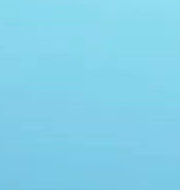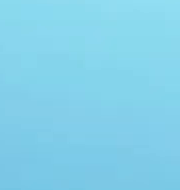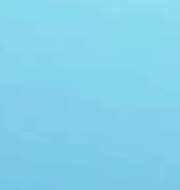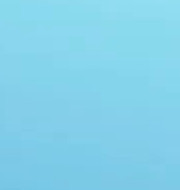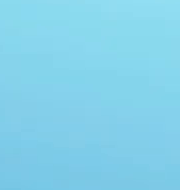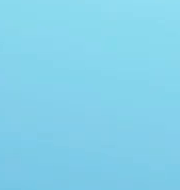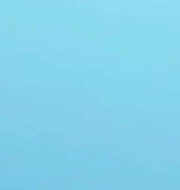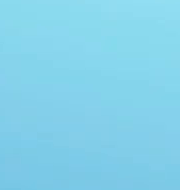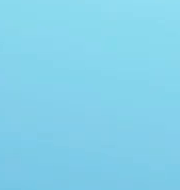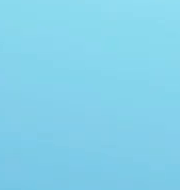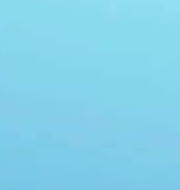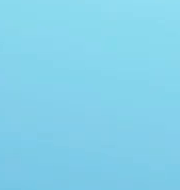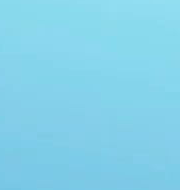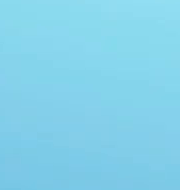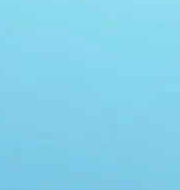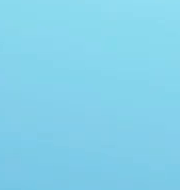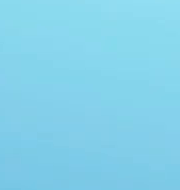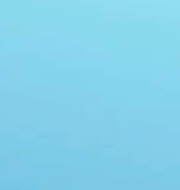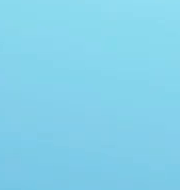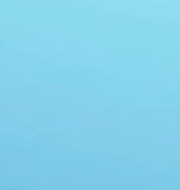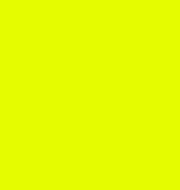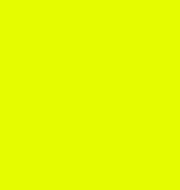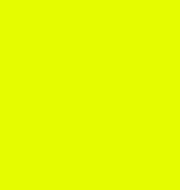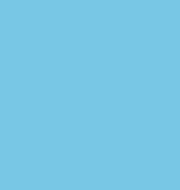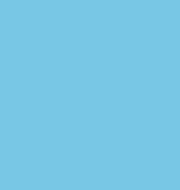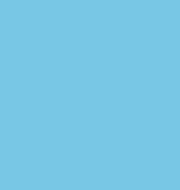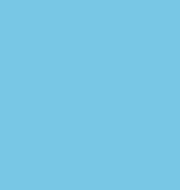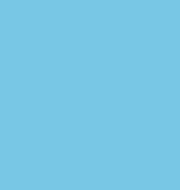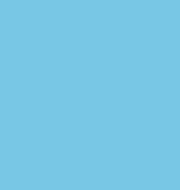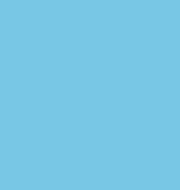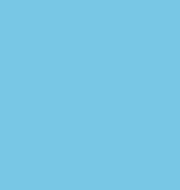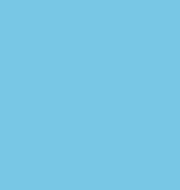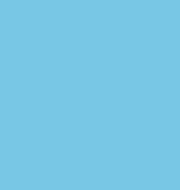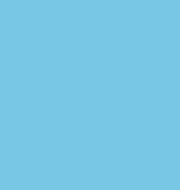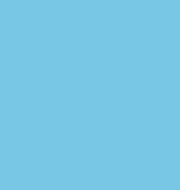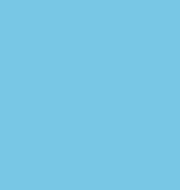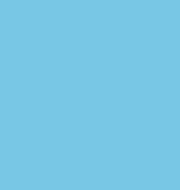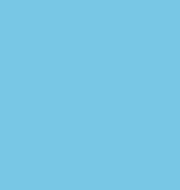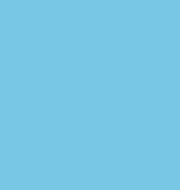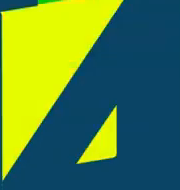Começa agora o programa Collor Governador 14.